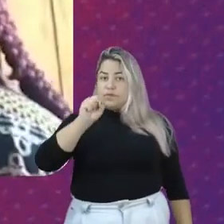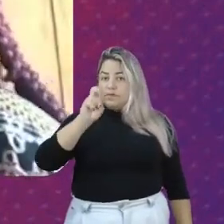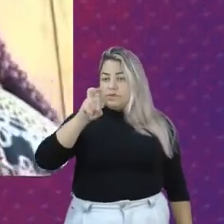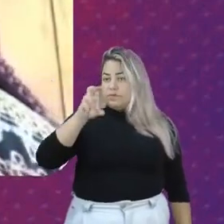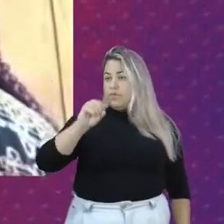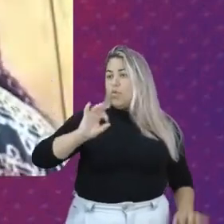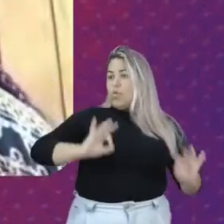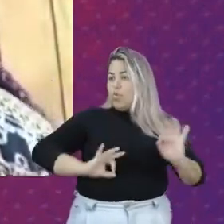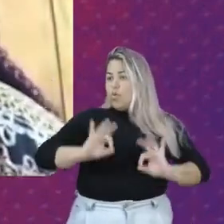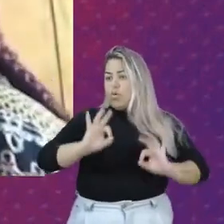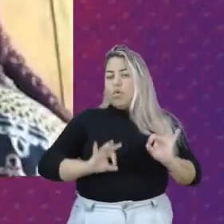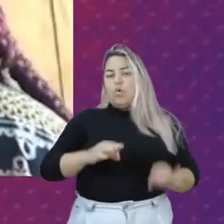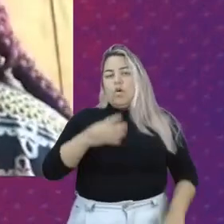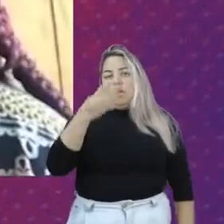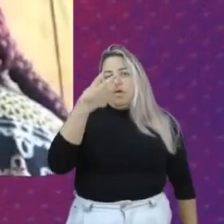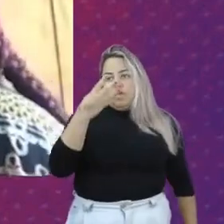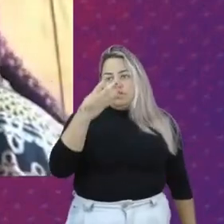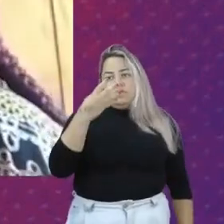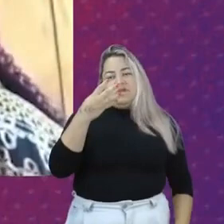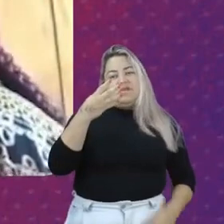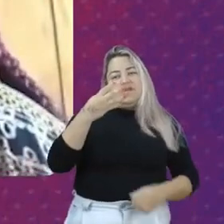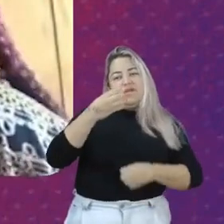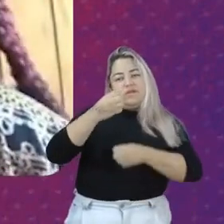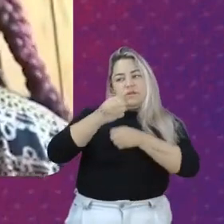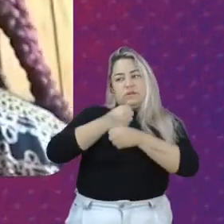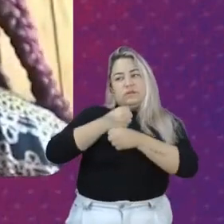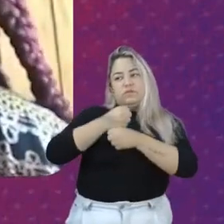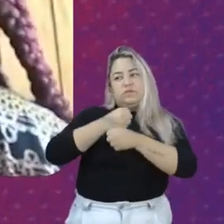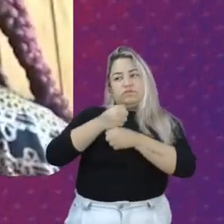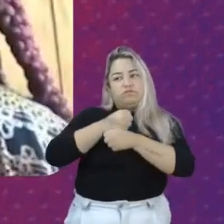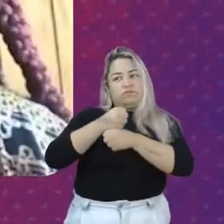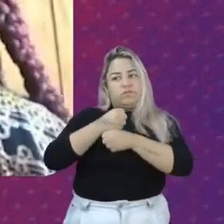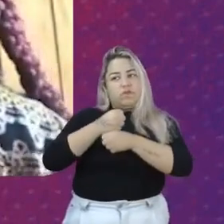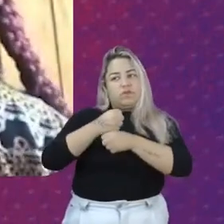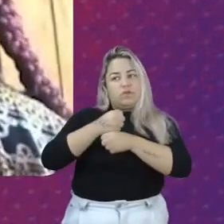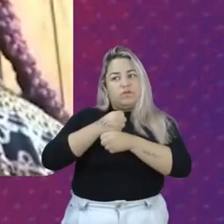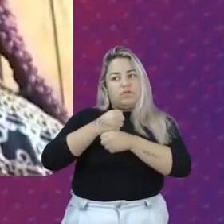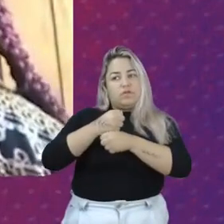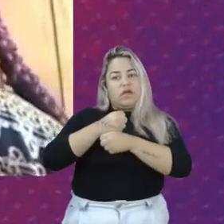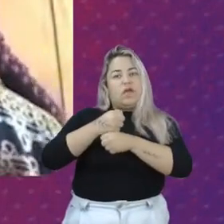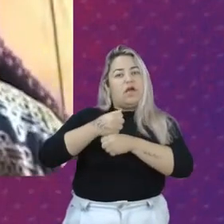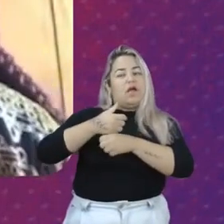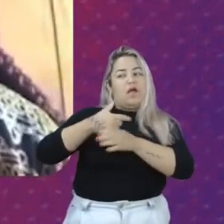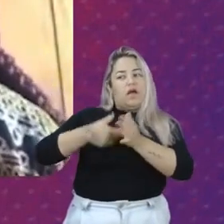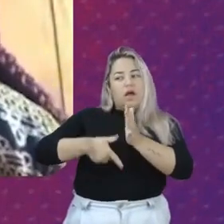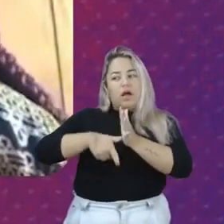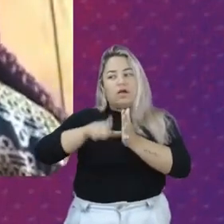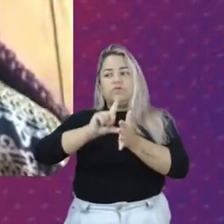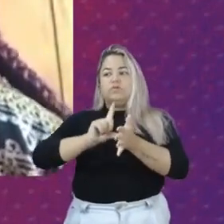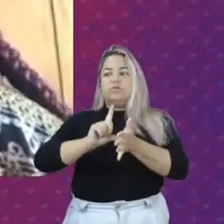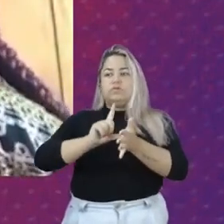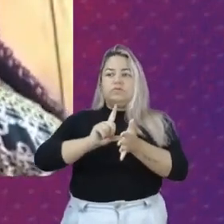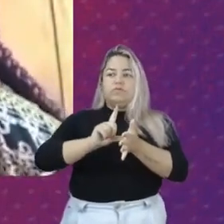organizar, quase 4 décadas antes, uma forma de